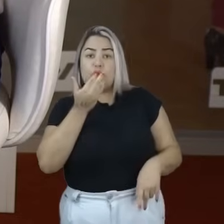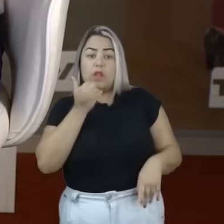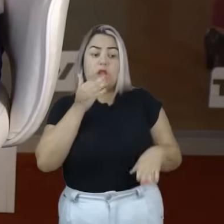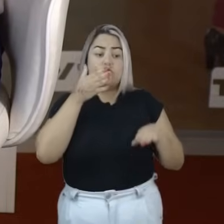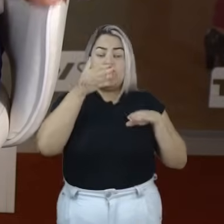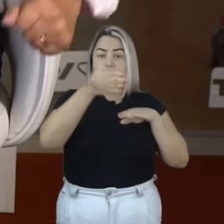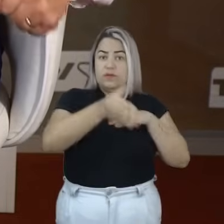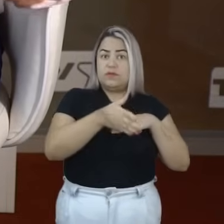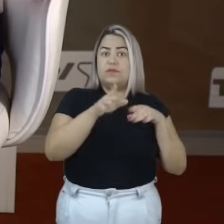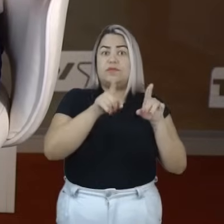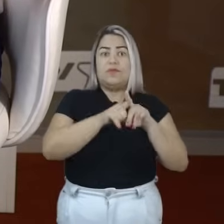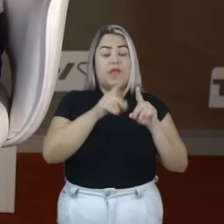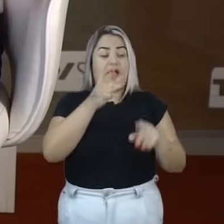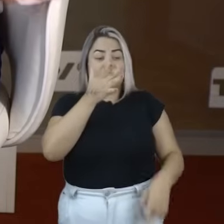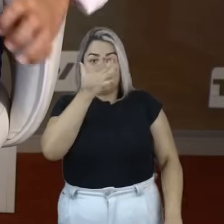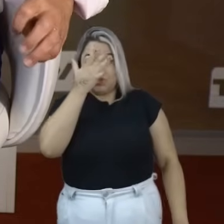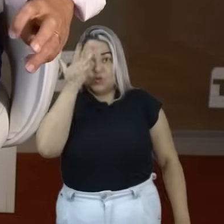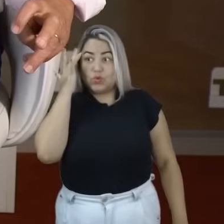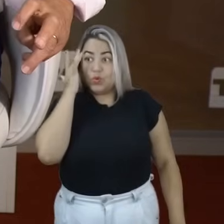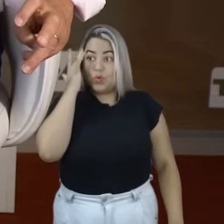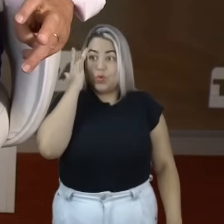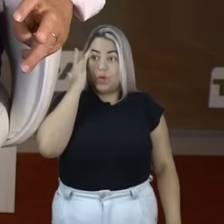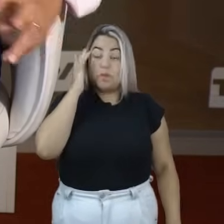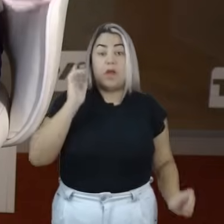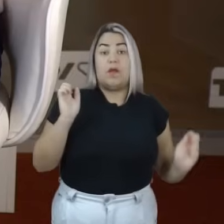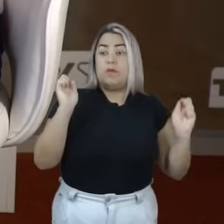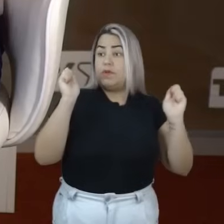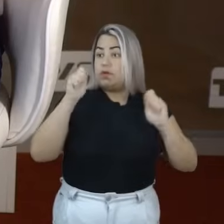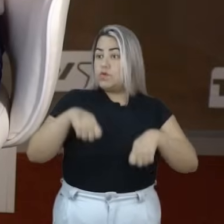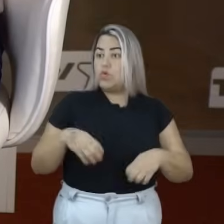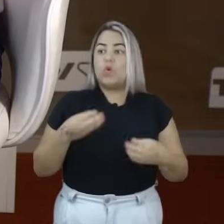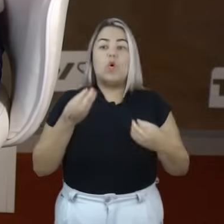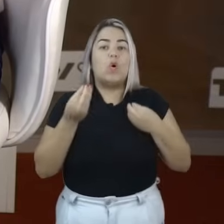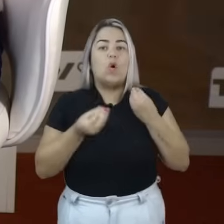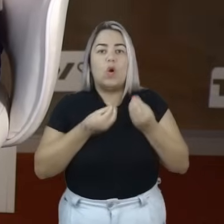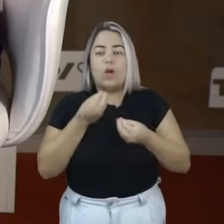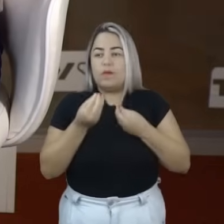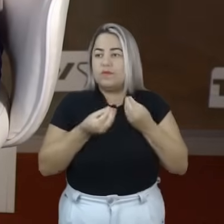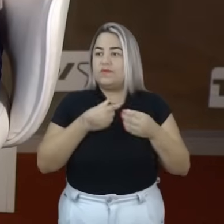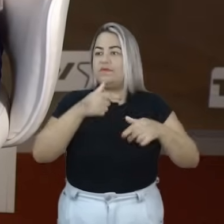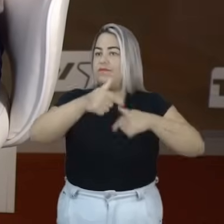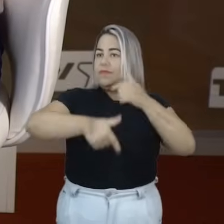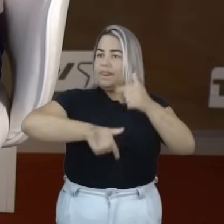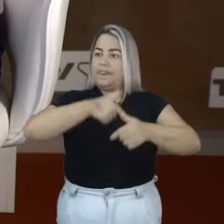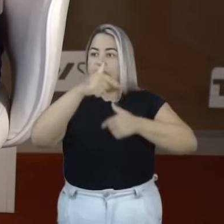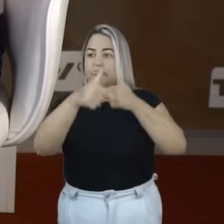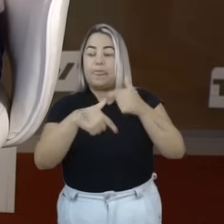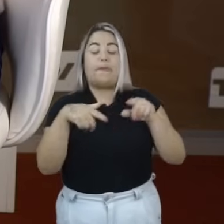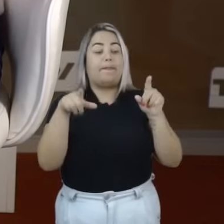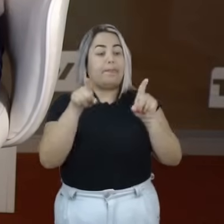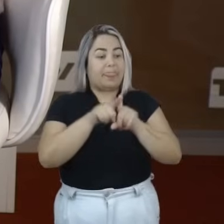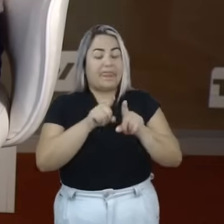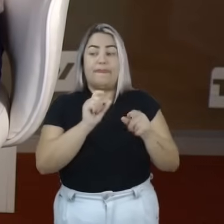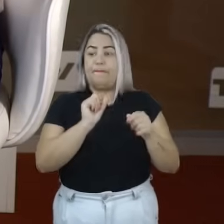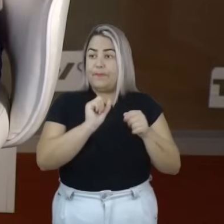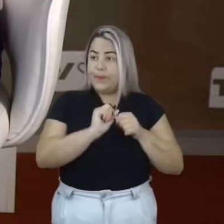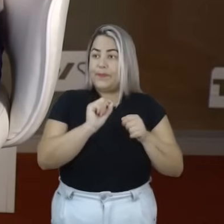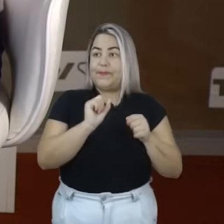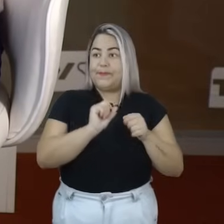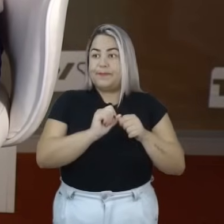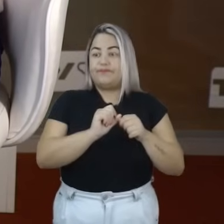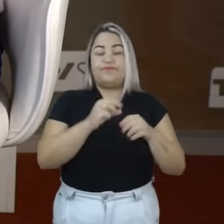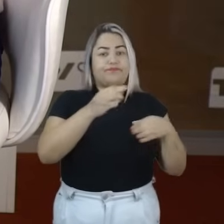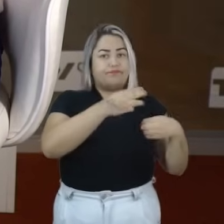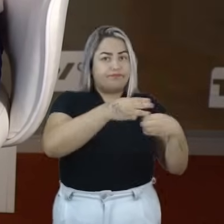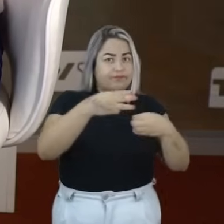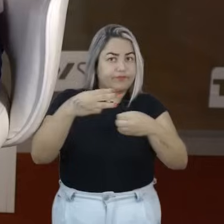acesso às pessoas mais necessitadas? Como é que a gente gera emprego, gera renda, faz ali no